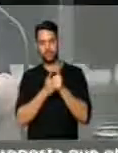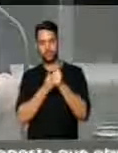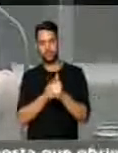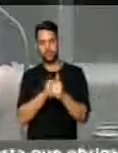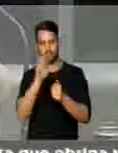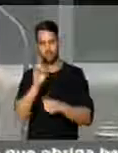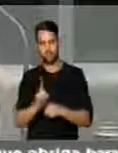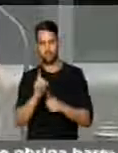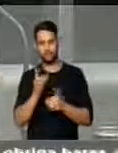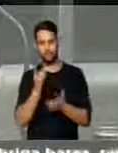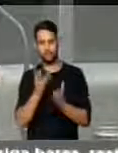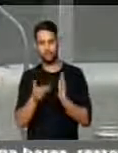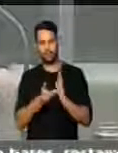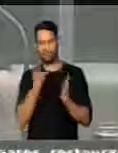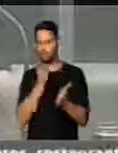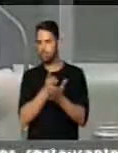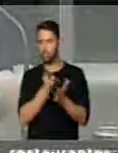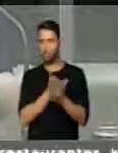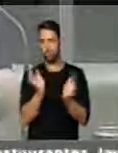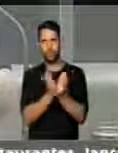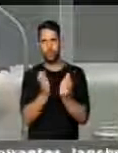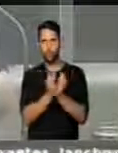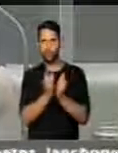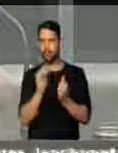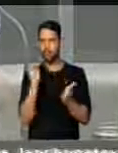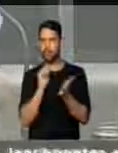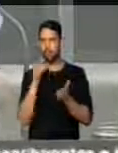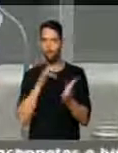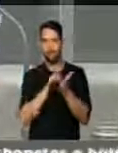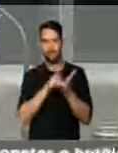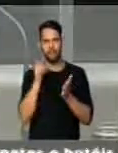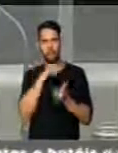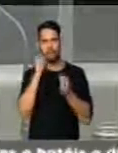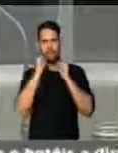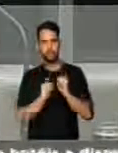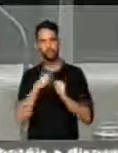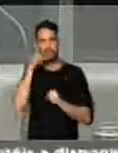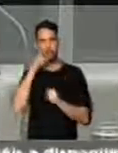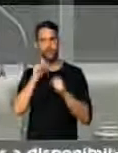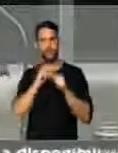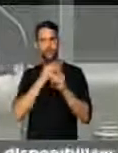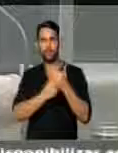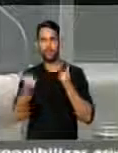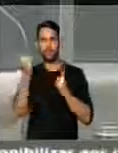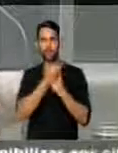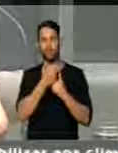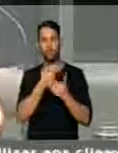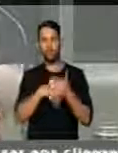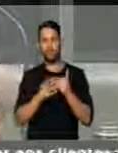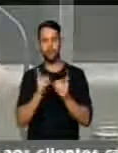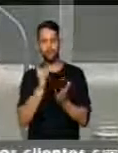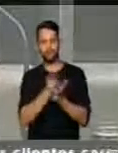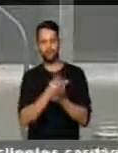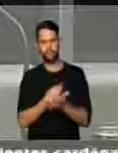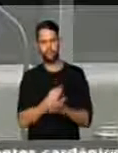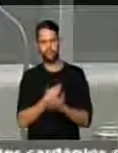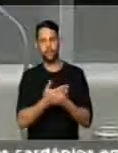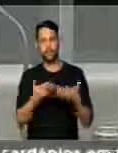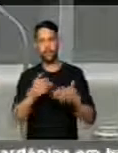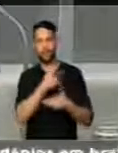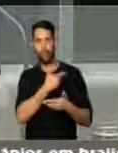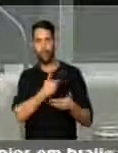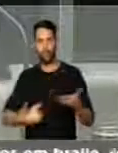Casa os mesmos grupos e forças políticas que promoveram o golpe e que dão sustentação ao